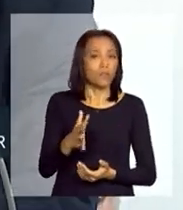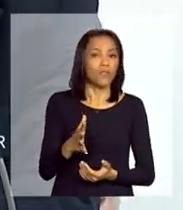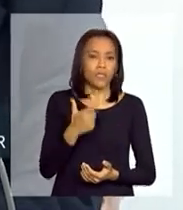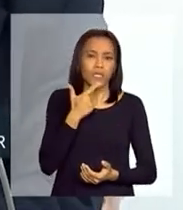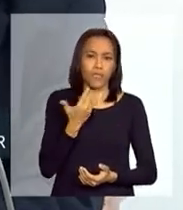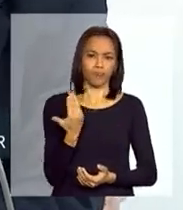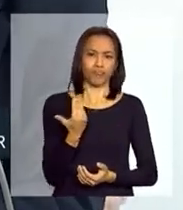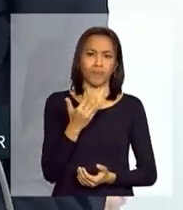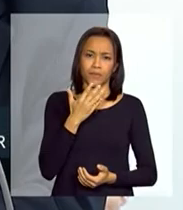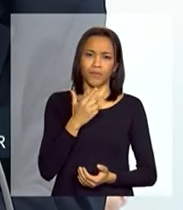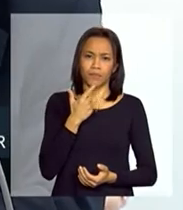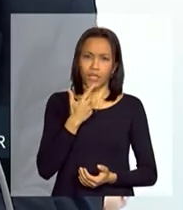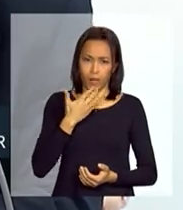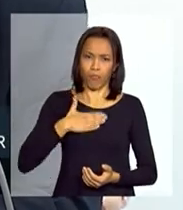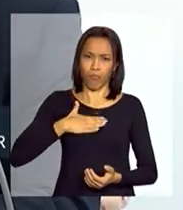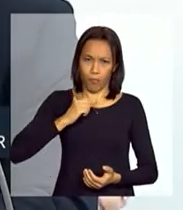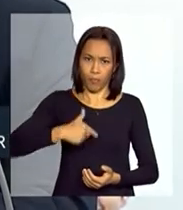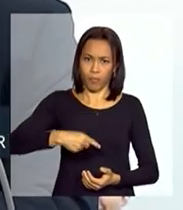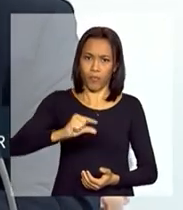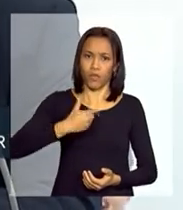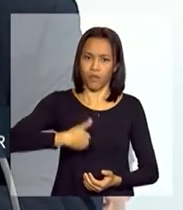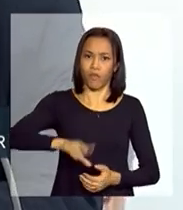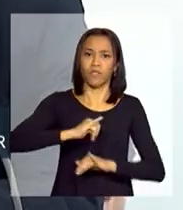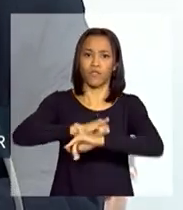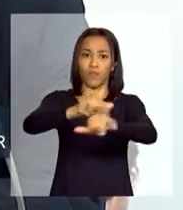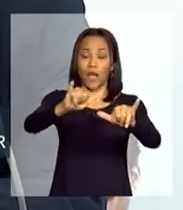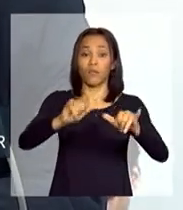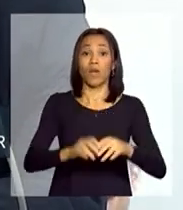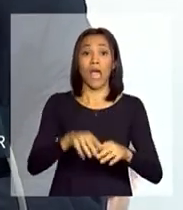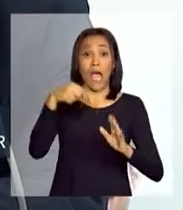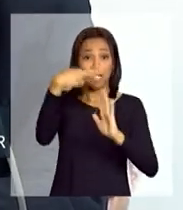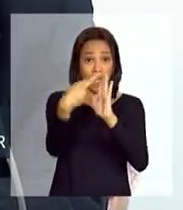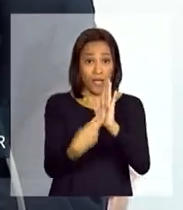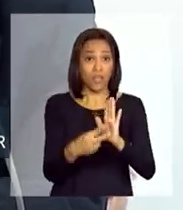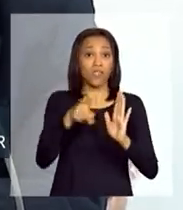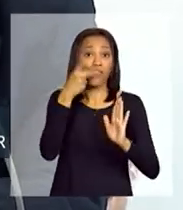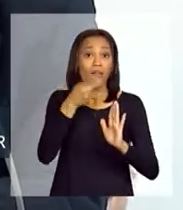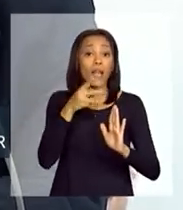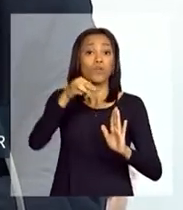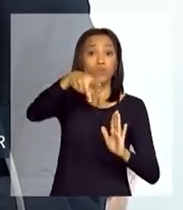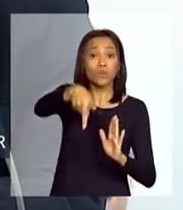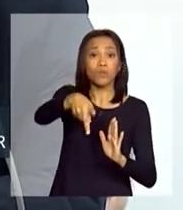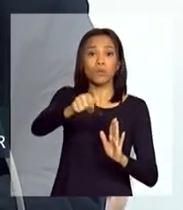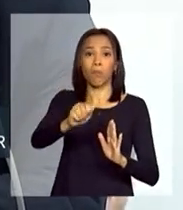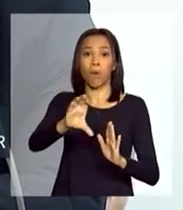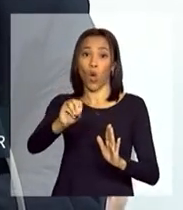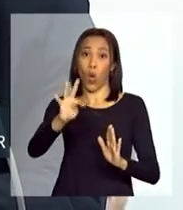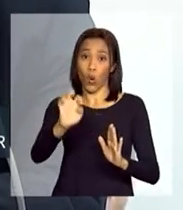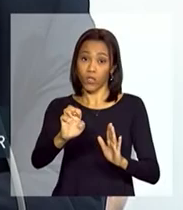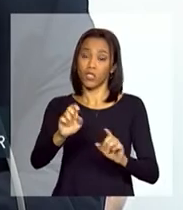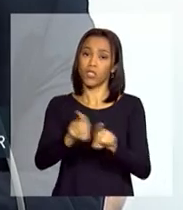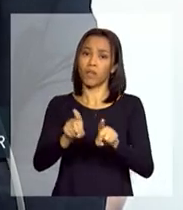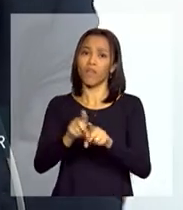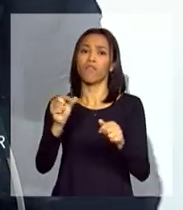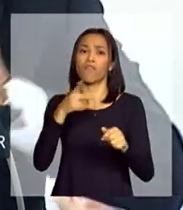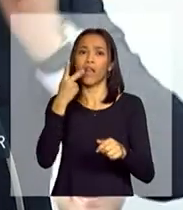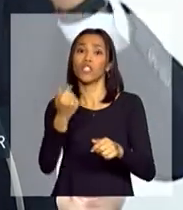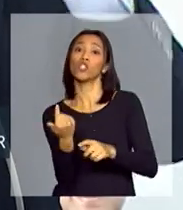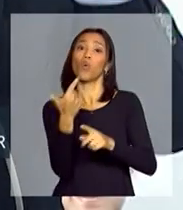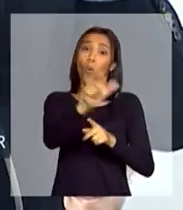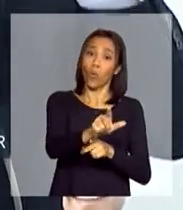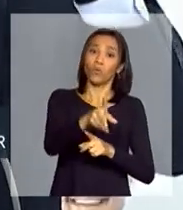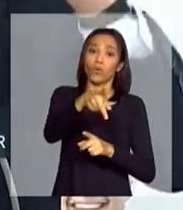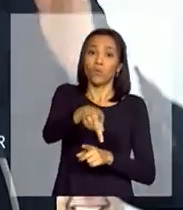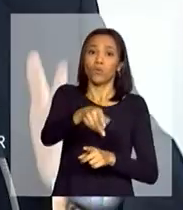esteja daqui a pouquinho a norma diz quais são os pacotes A Norma tem o pacote que já existia e mais três pacotes isto tem